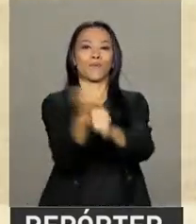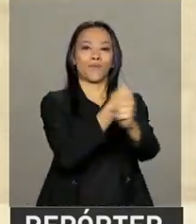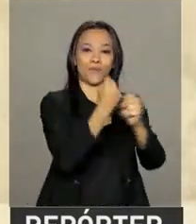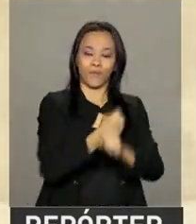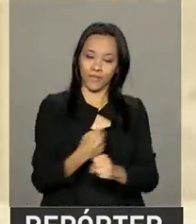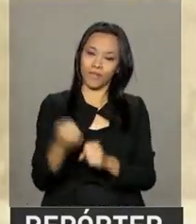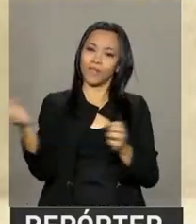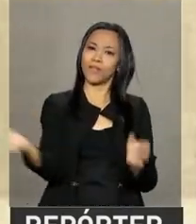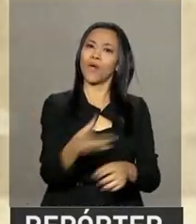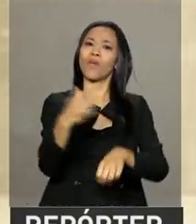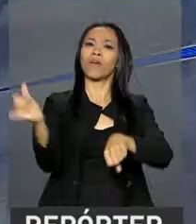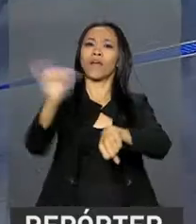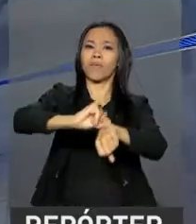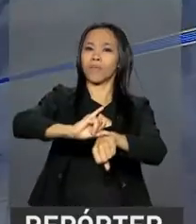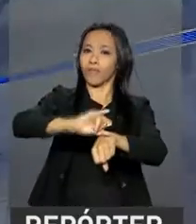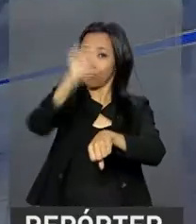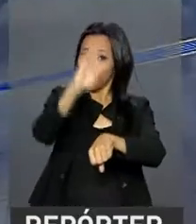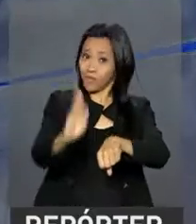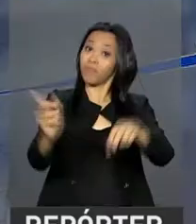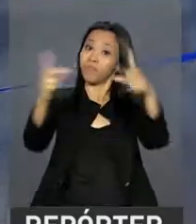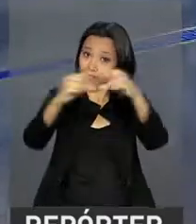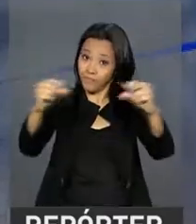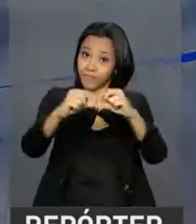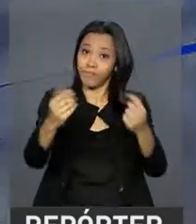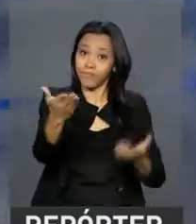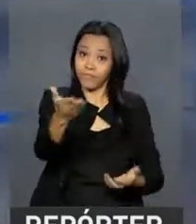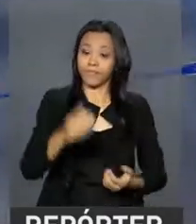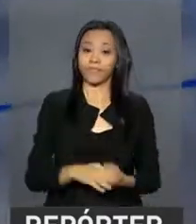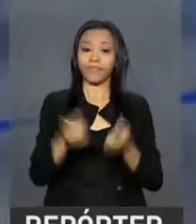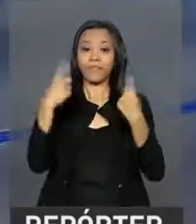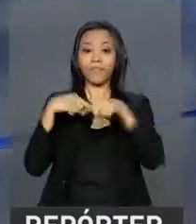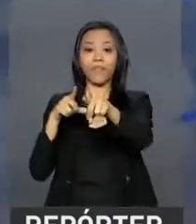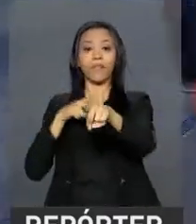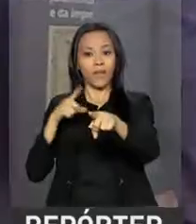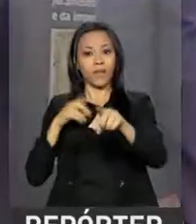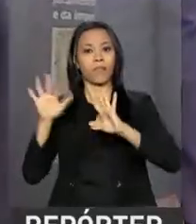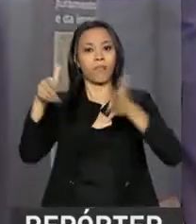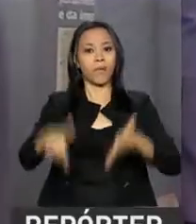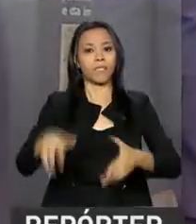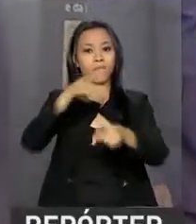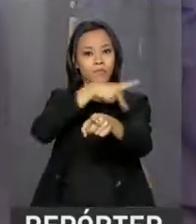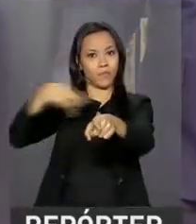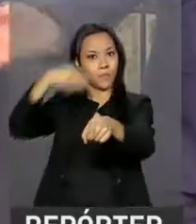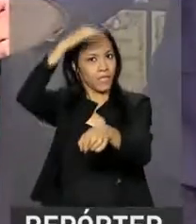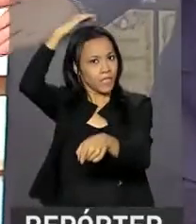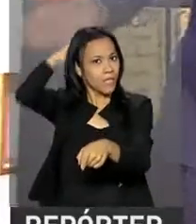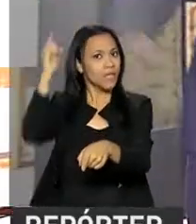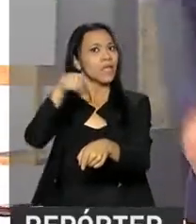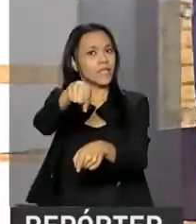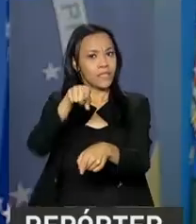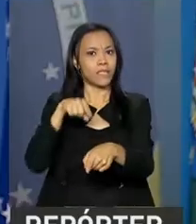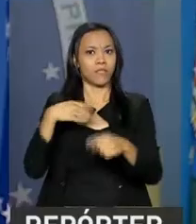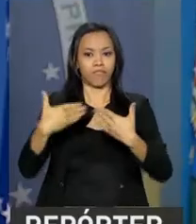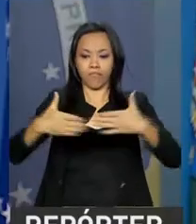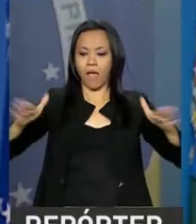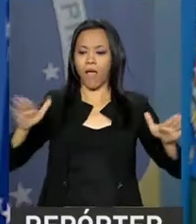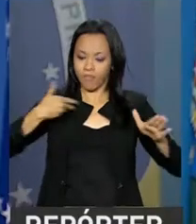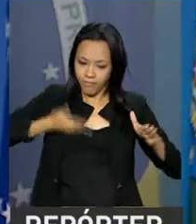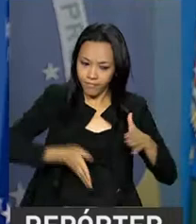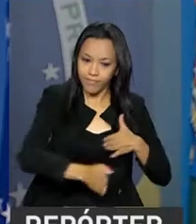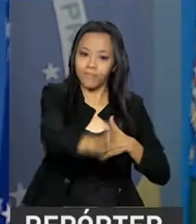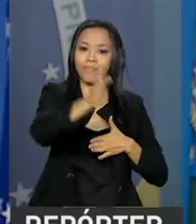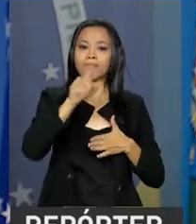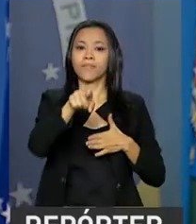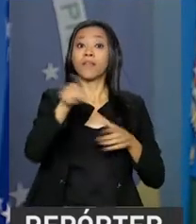da nova capital federal a inauguração da mostra contou com a presença do presidente da república michel temer durante o